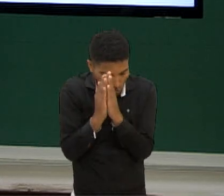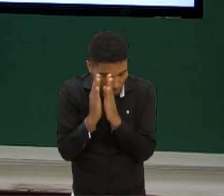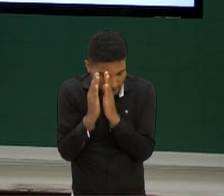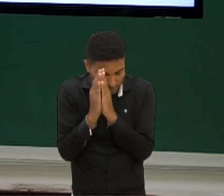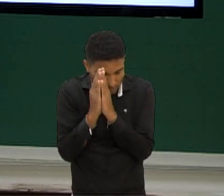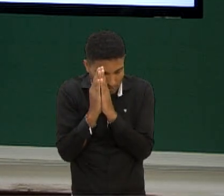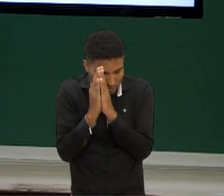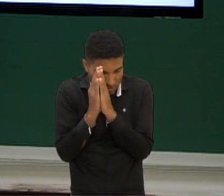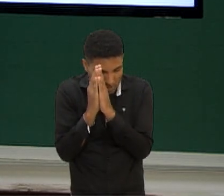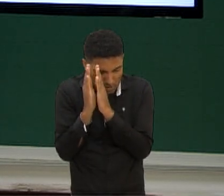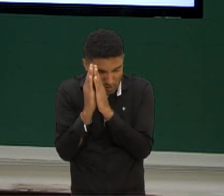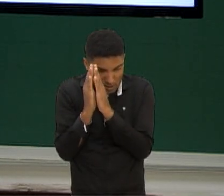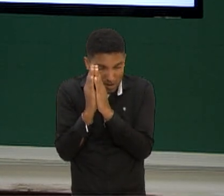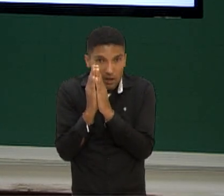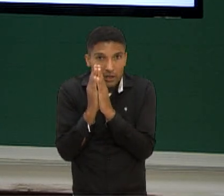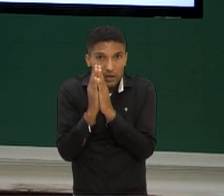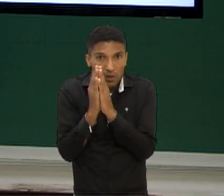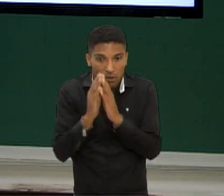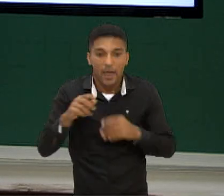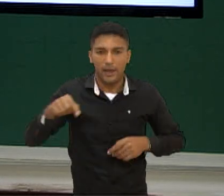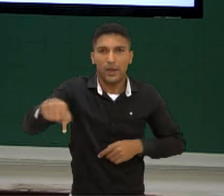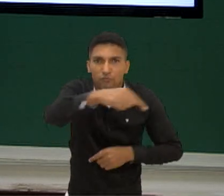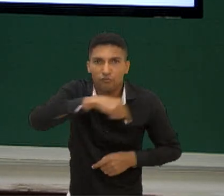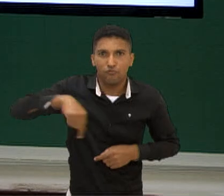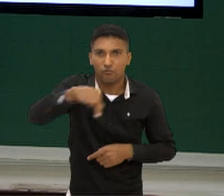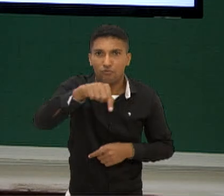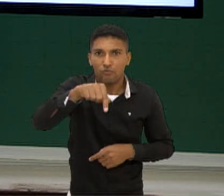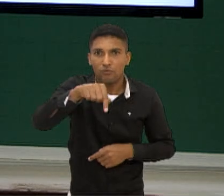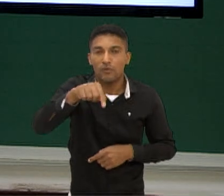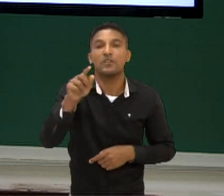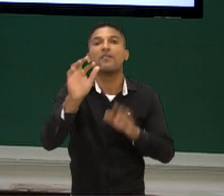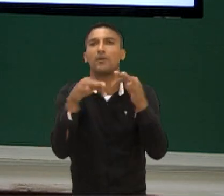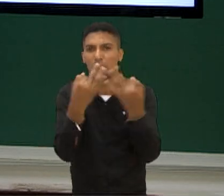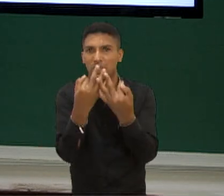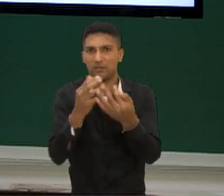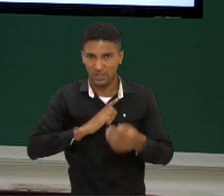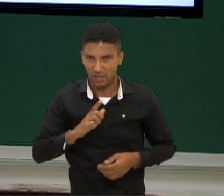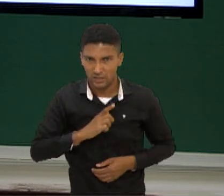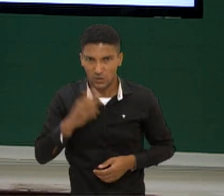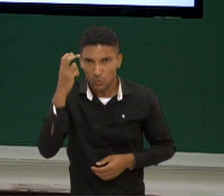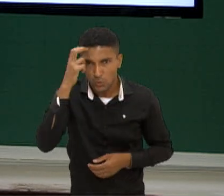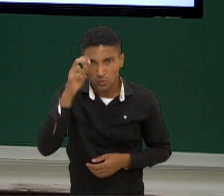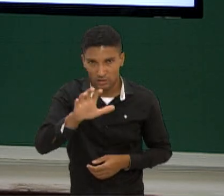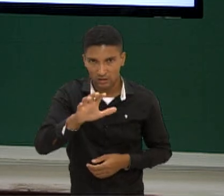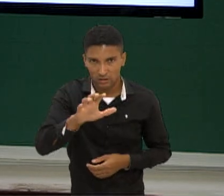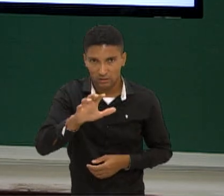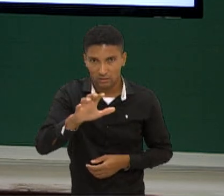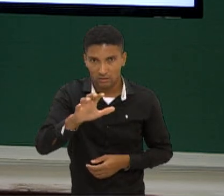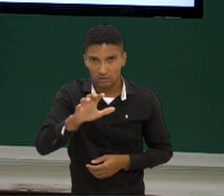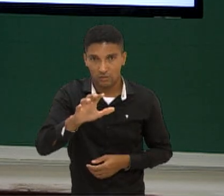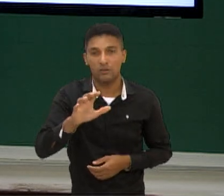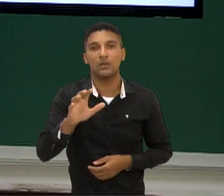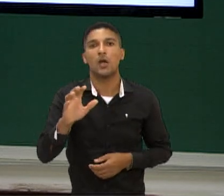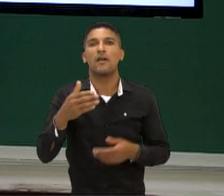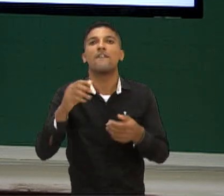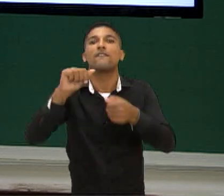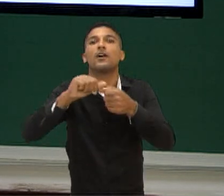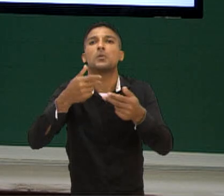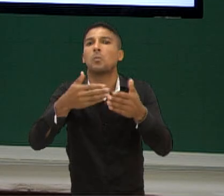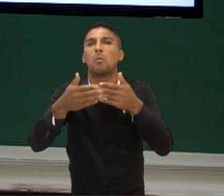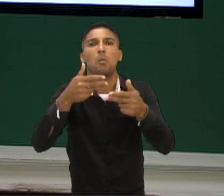nos reunimos em roda? Então, vou deixar um tempinho para vocês discutirem com as pessoas que estão próximas